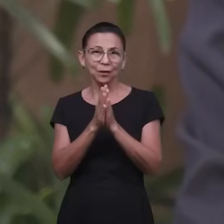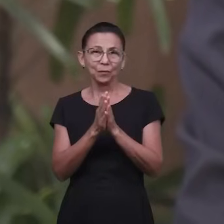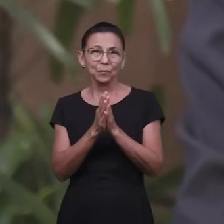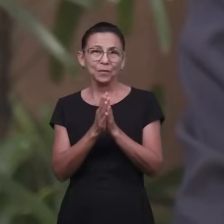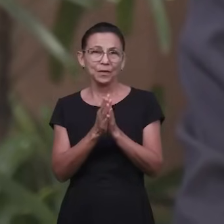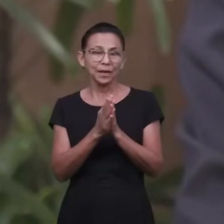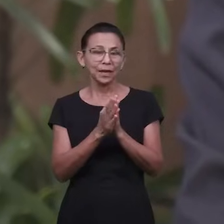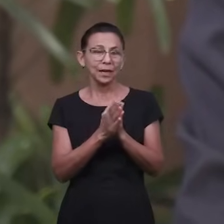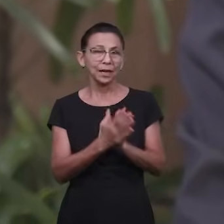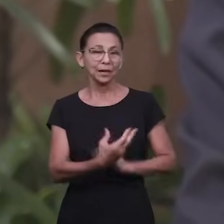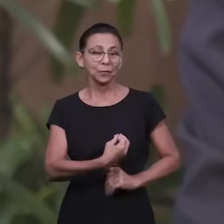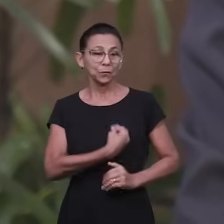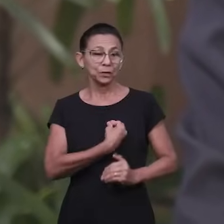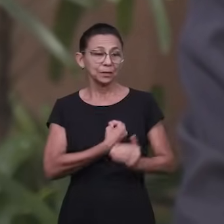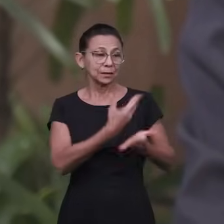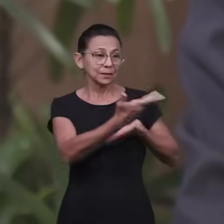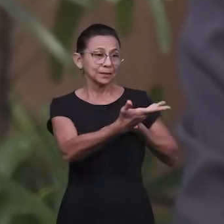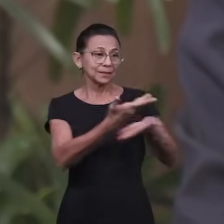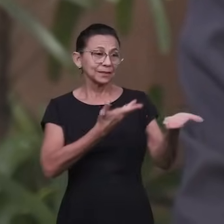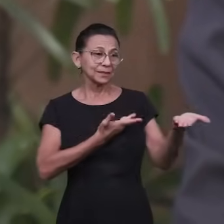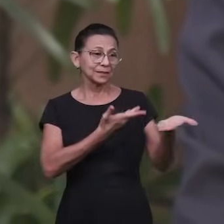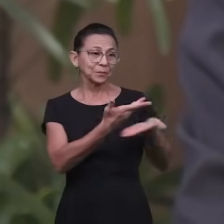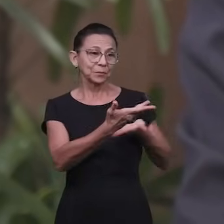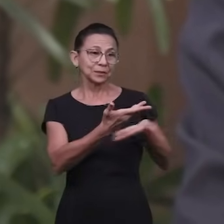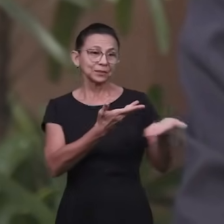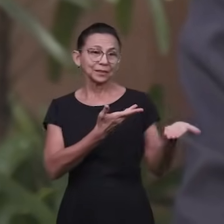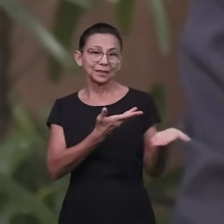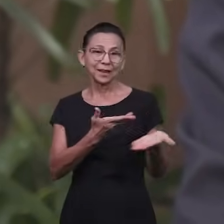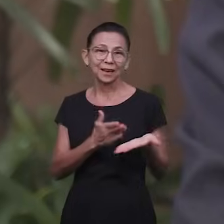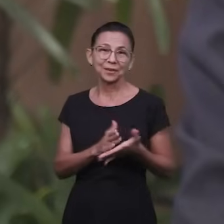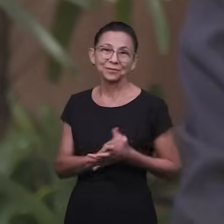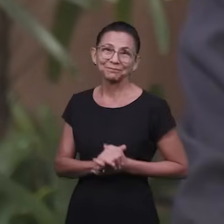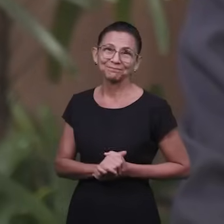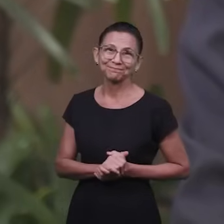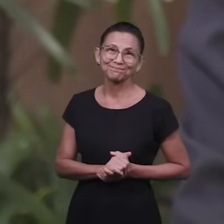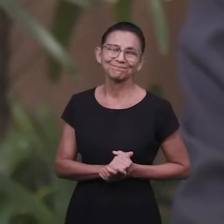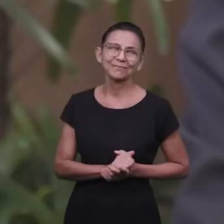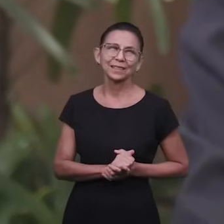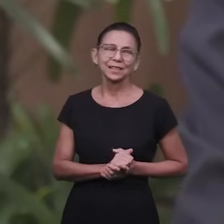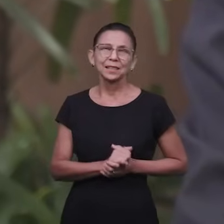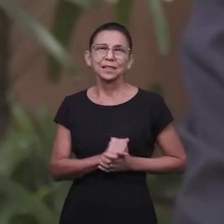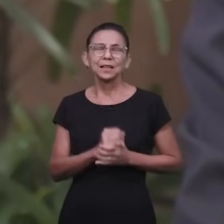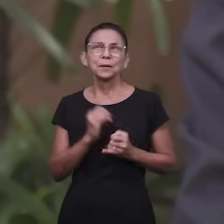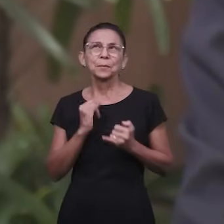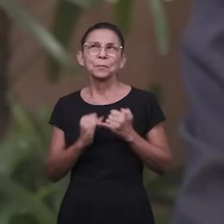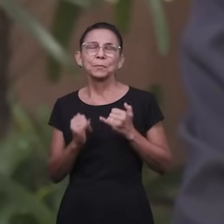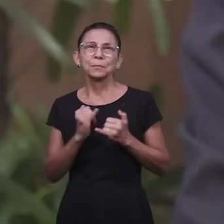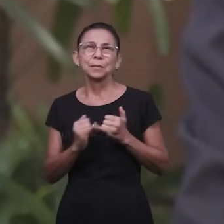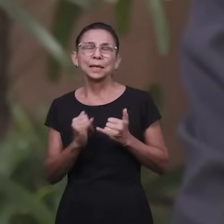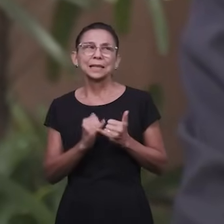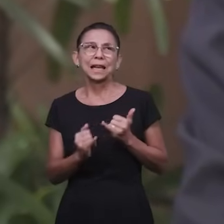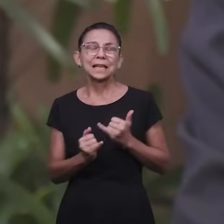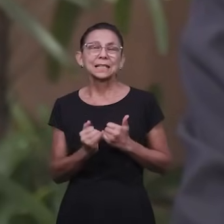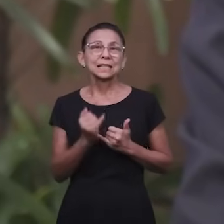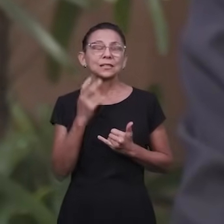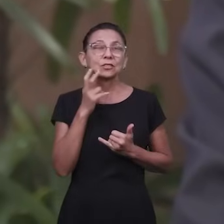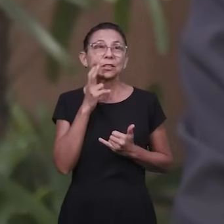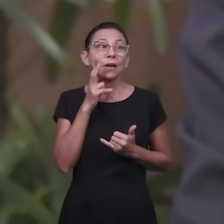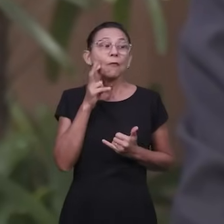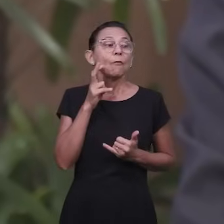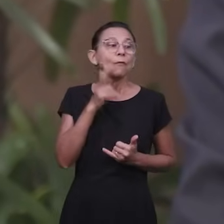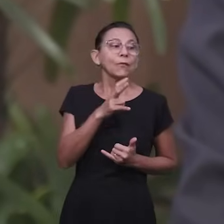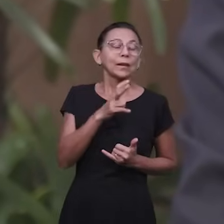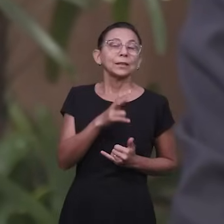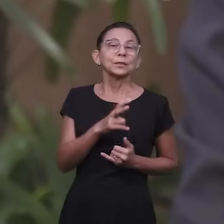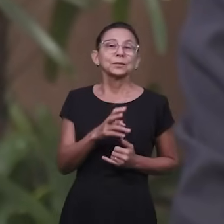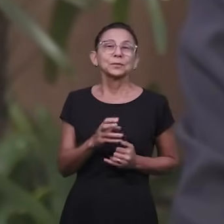lá atrás no telefone, a pessoa que está lá, a aflição, ali, as necessidades, e aquilo